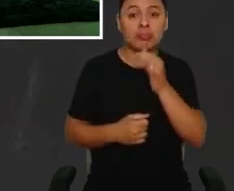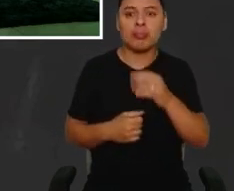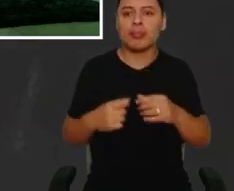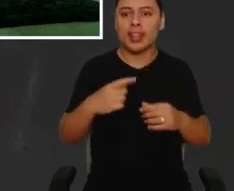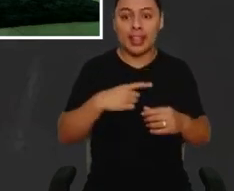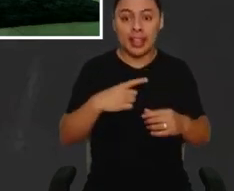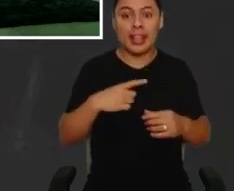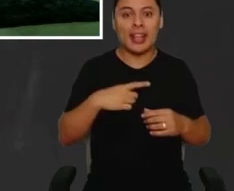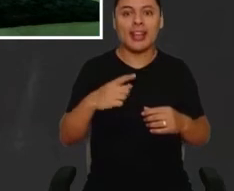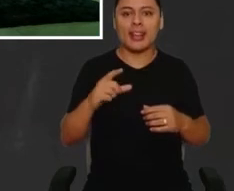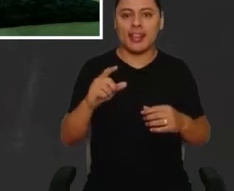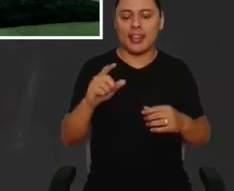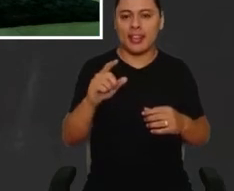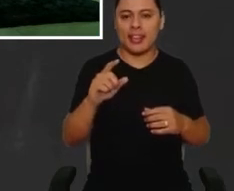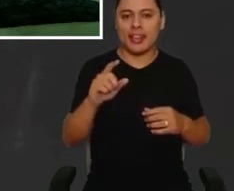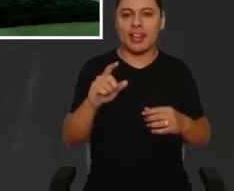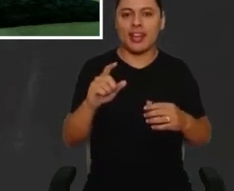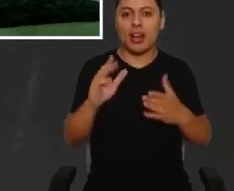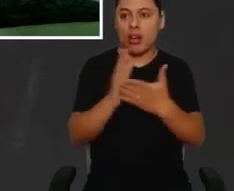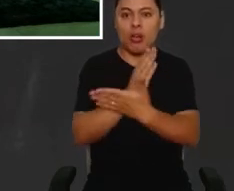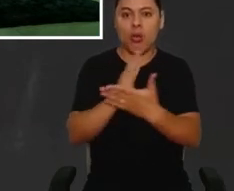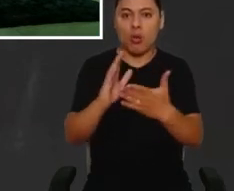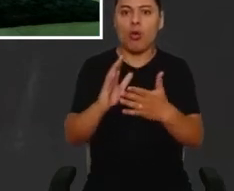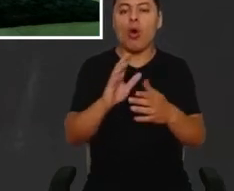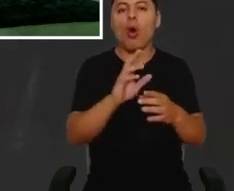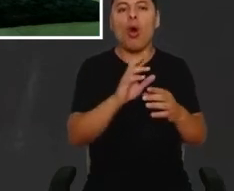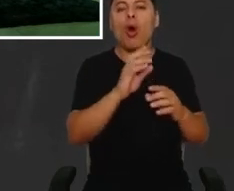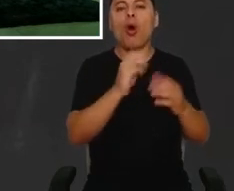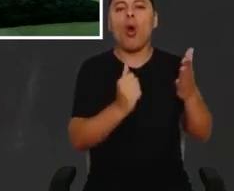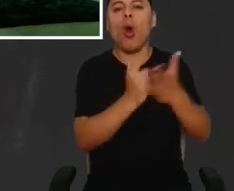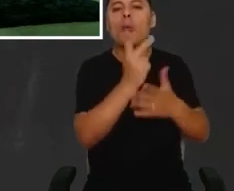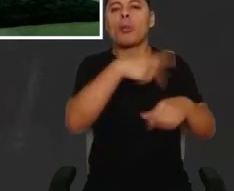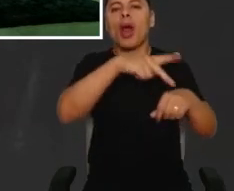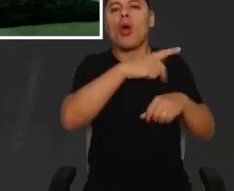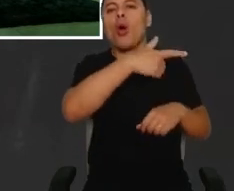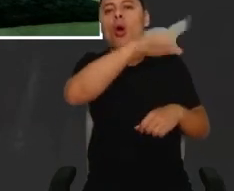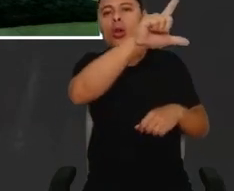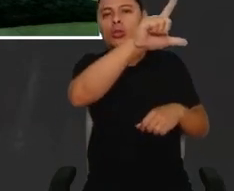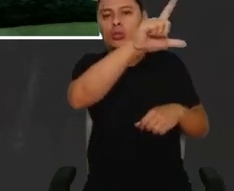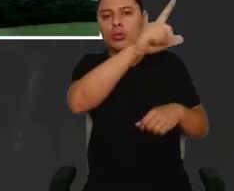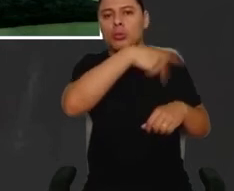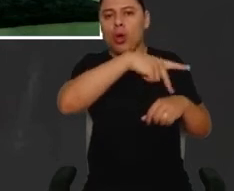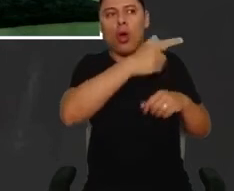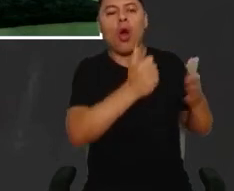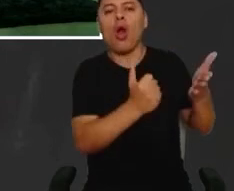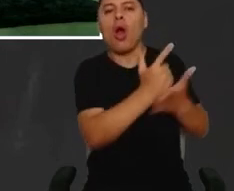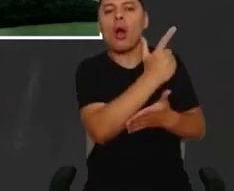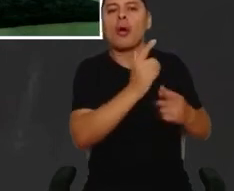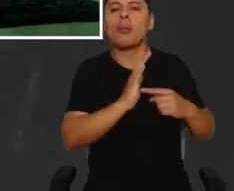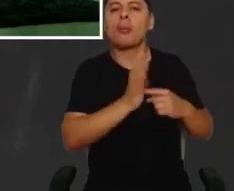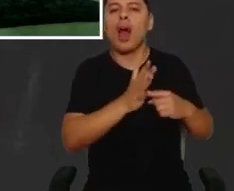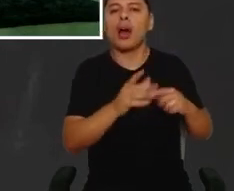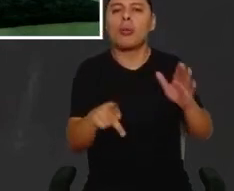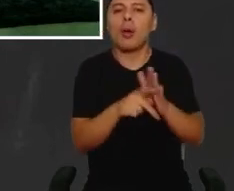alguns estão importando máquinas de colher batata. Ela já é uma evolução. Enquanto se colhia